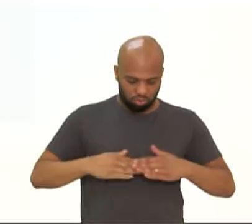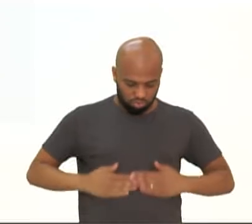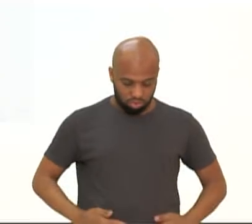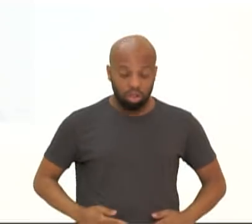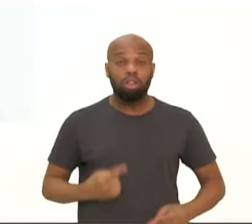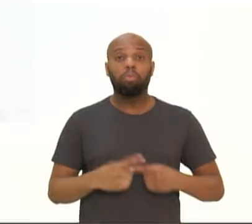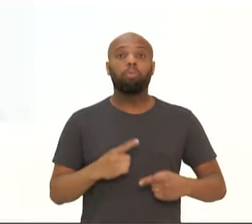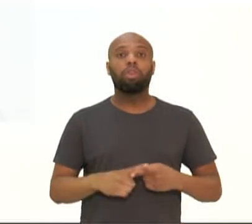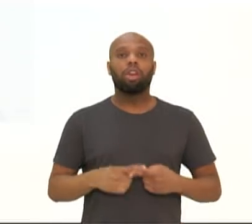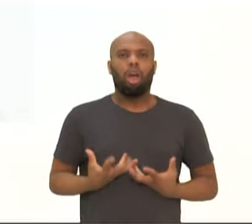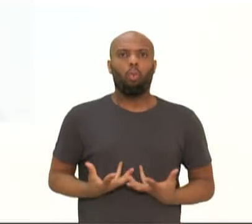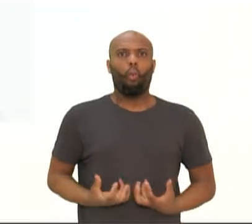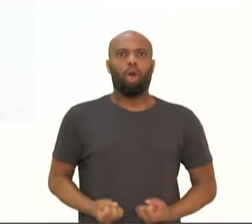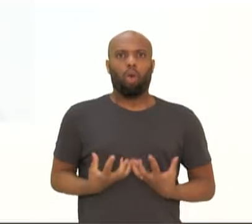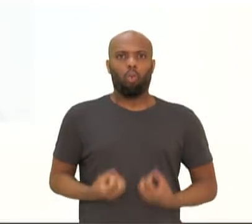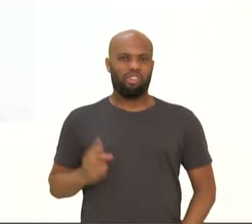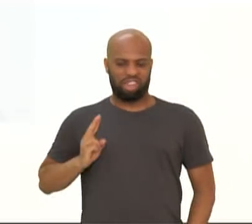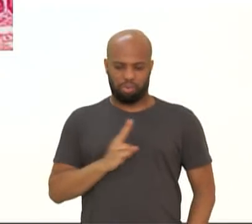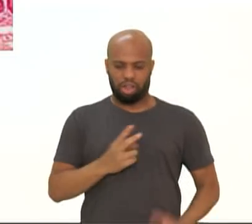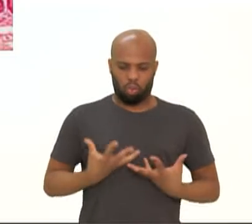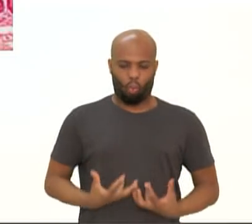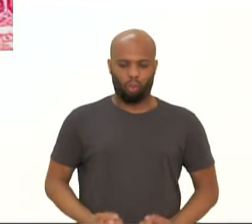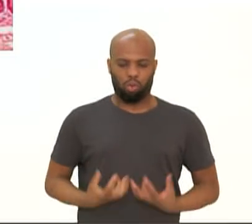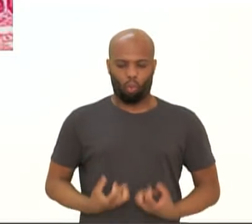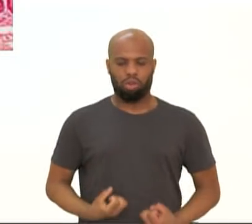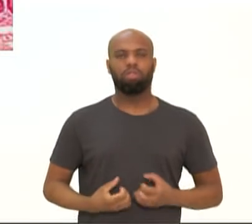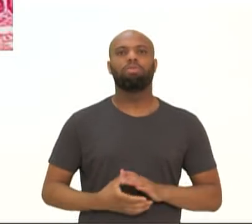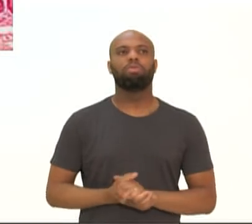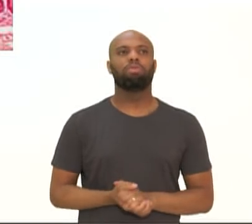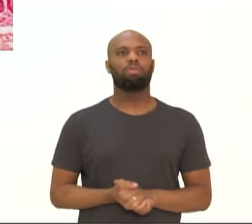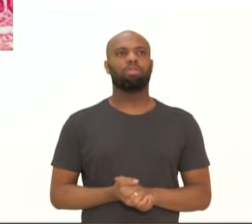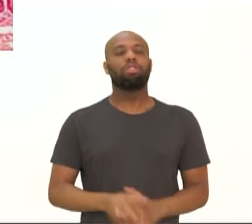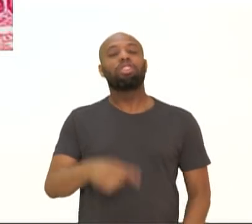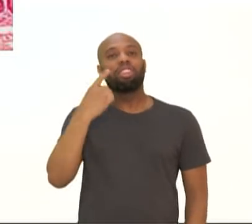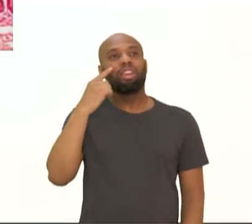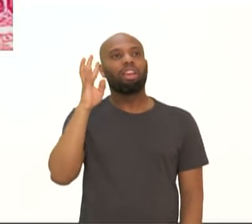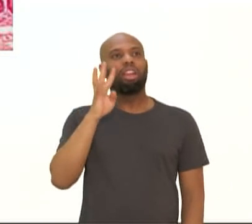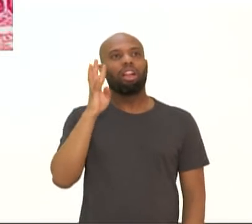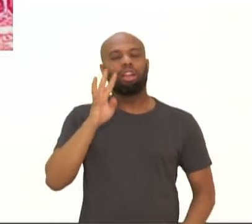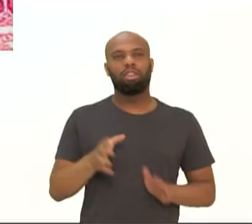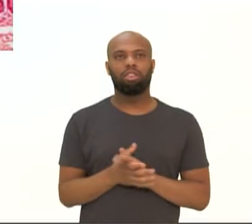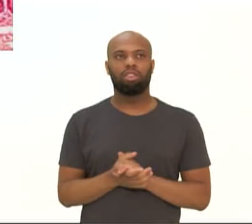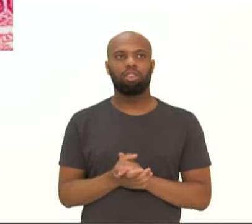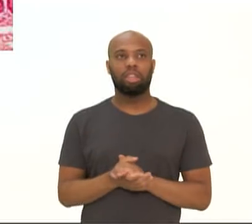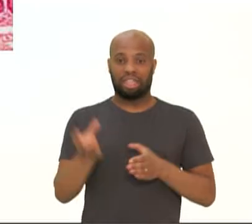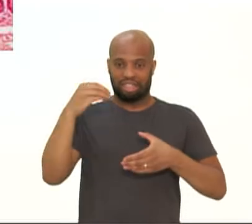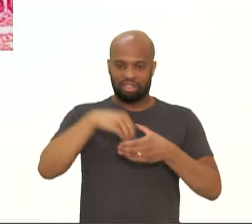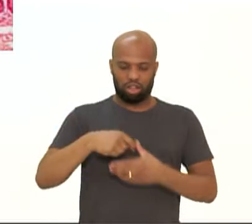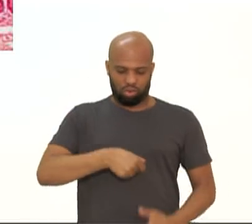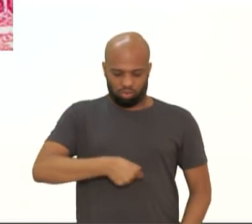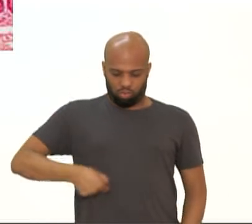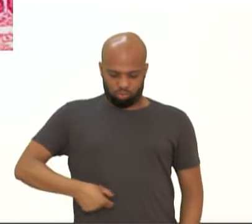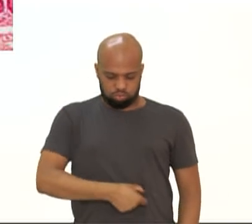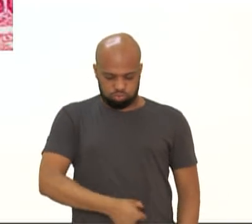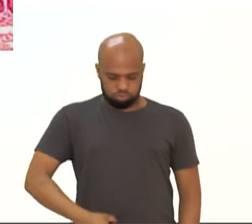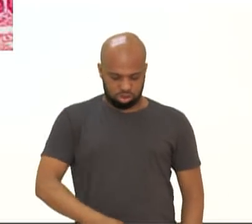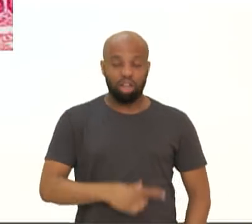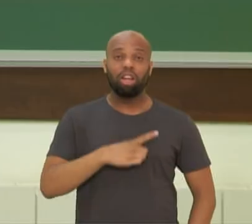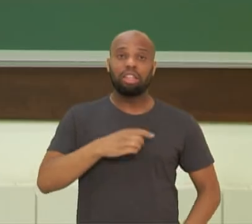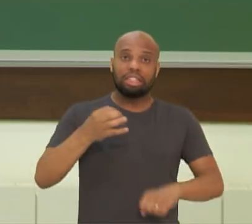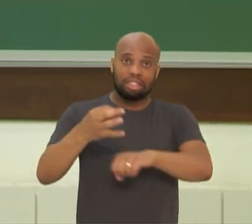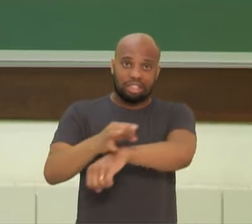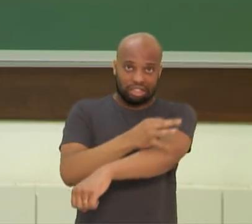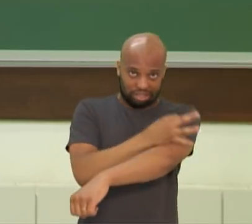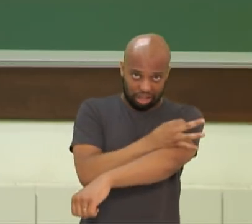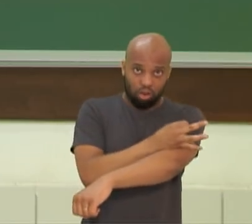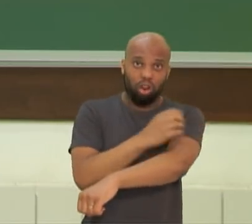principalmente absorver os nossos nutrientes. E olha que legal, no nosso intestino delgado, as células